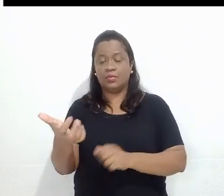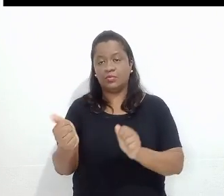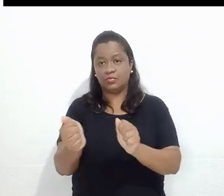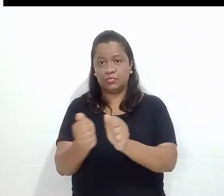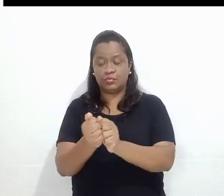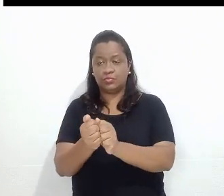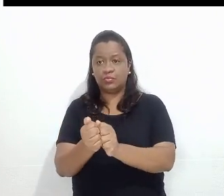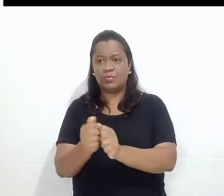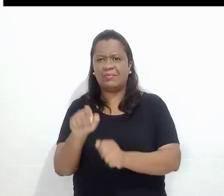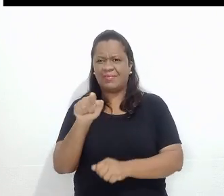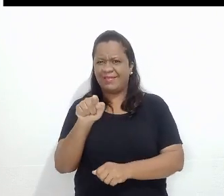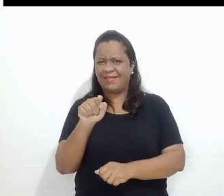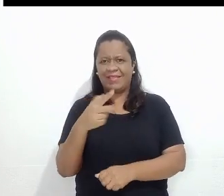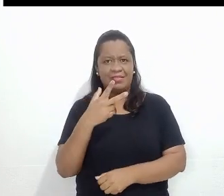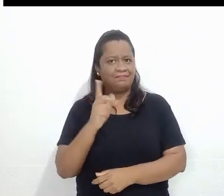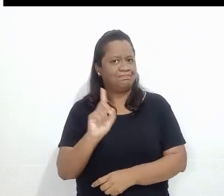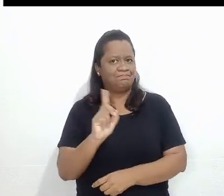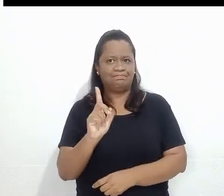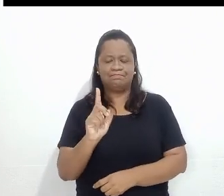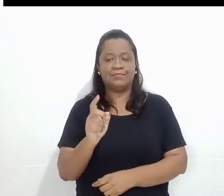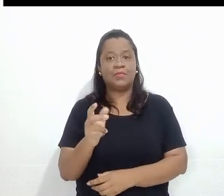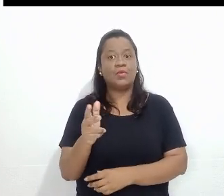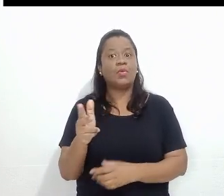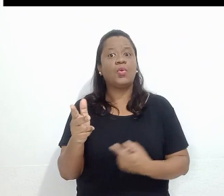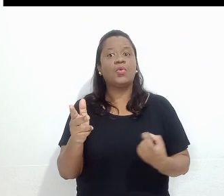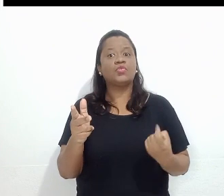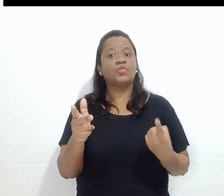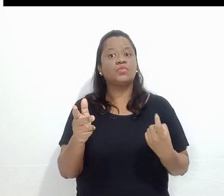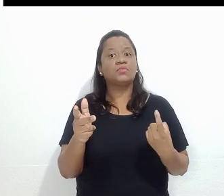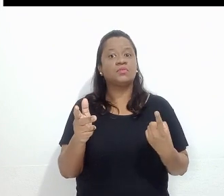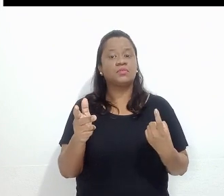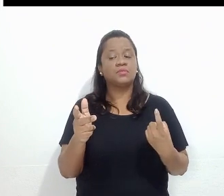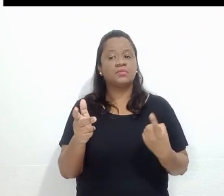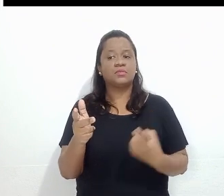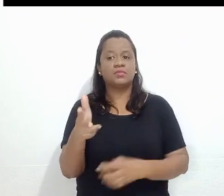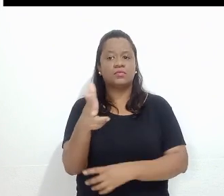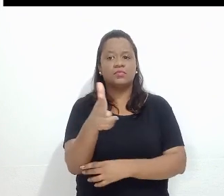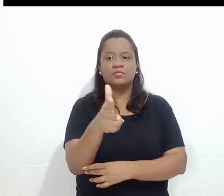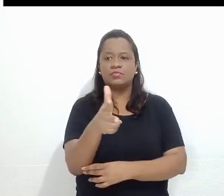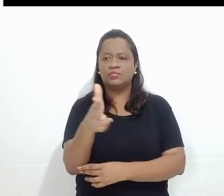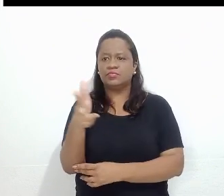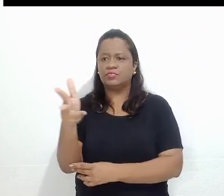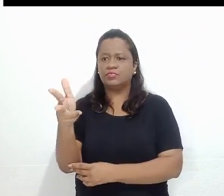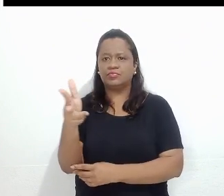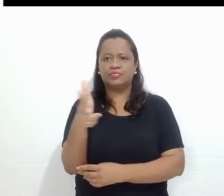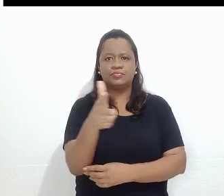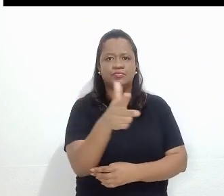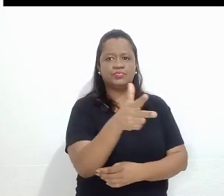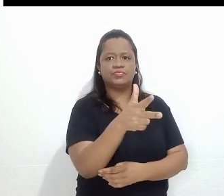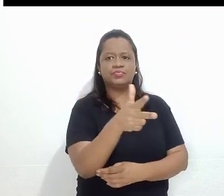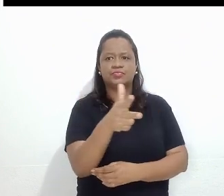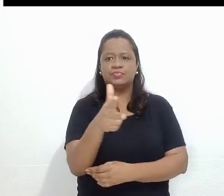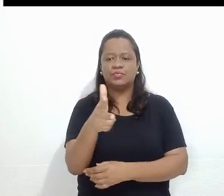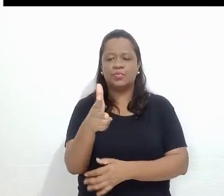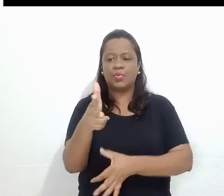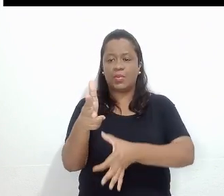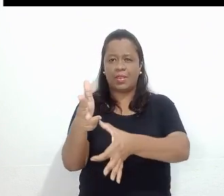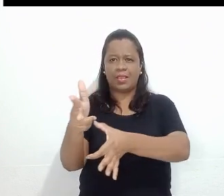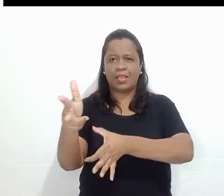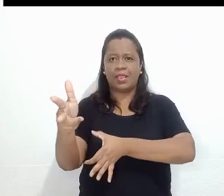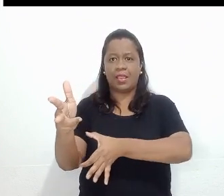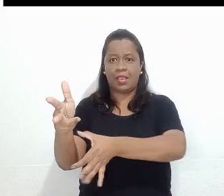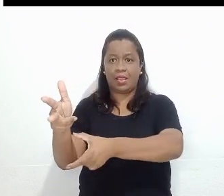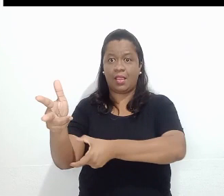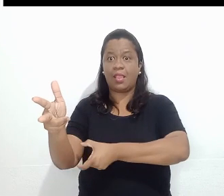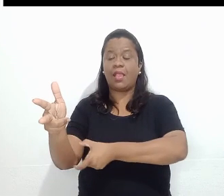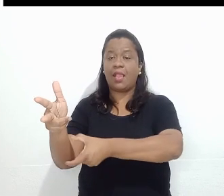o REC e vai monitorando lá pelo vídeo assist, tá vendo? Tem uma série de cabos saindo, que são os cabos que permitem que você opere essa